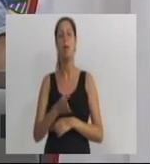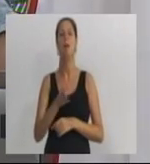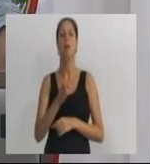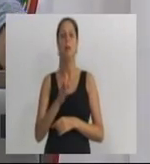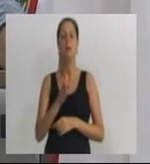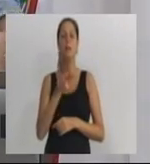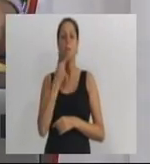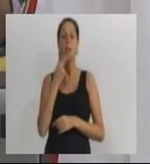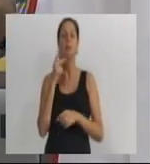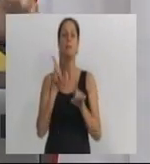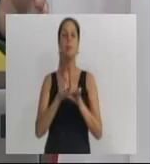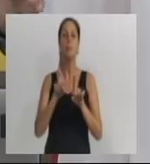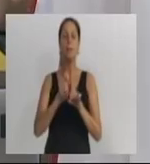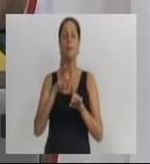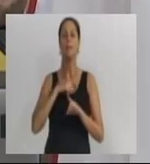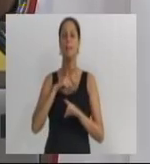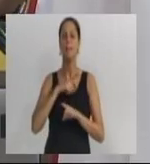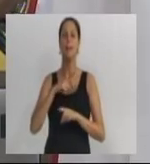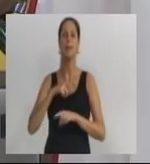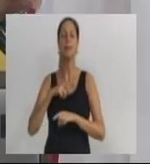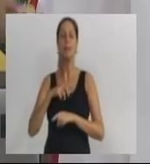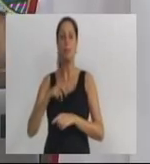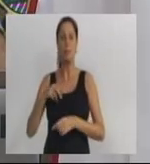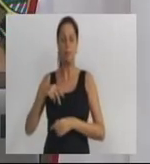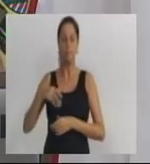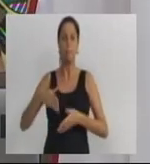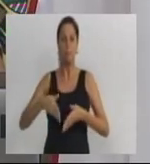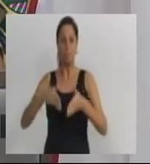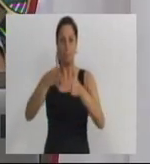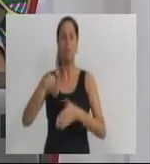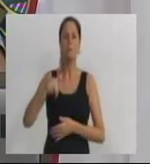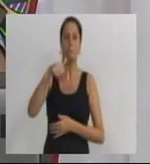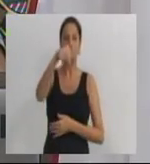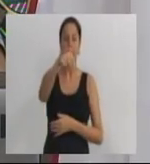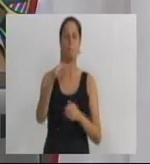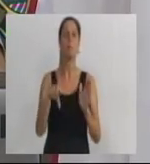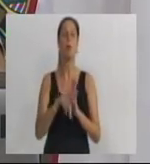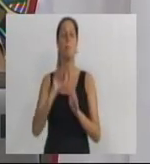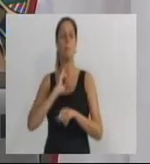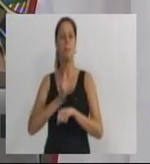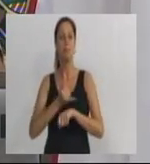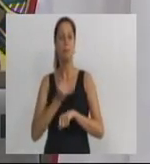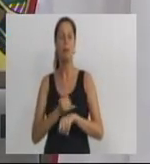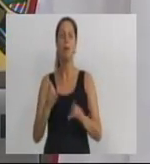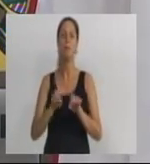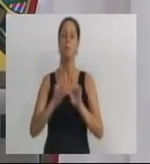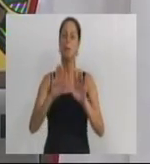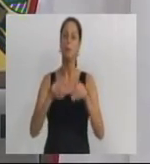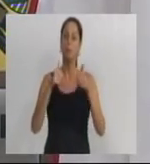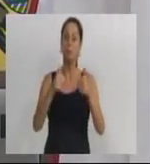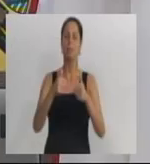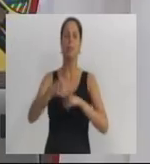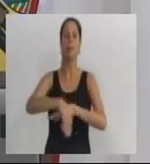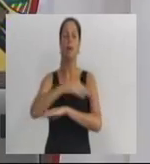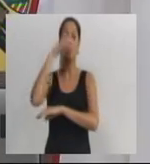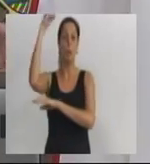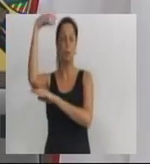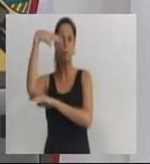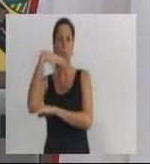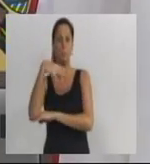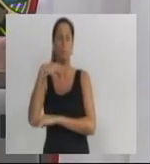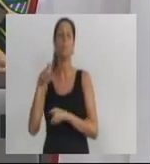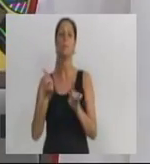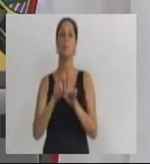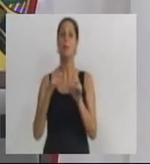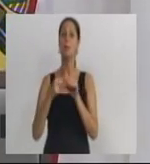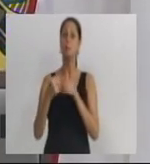Franz Miller, na rua Laura Lara, na Itopava Central, as questões da melhoria da iluminação pública, na manutenção da cidade